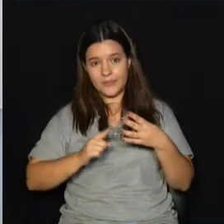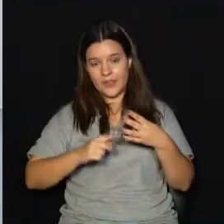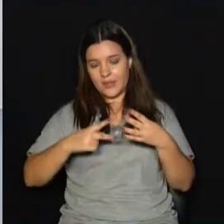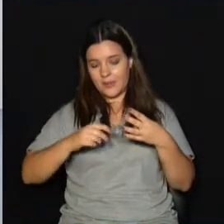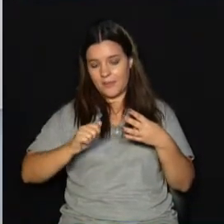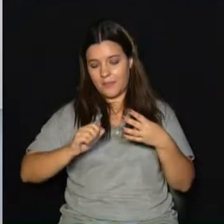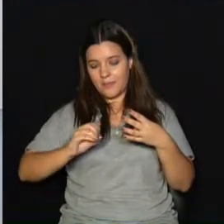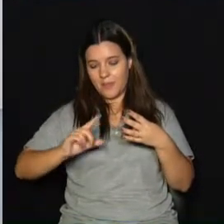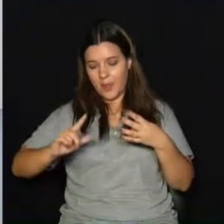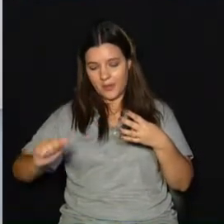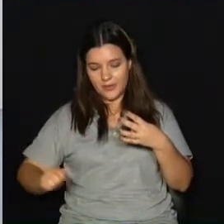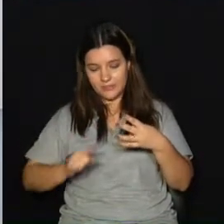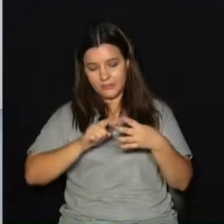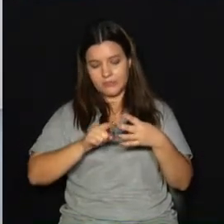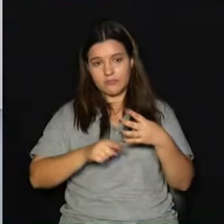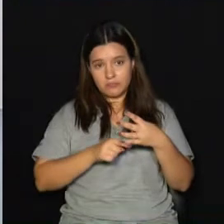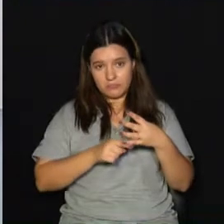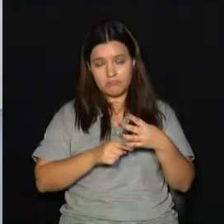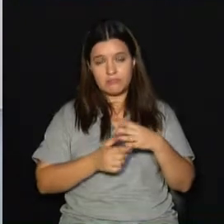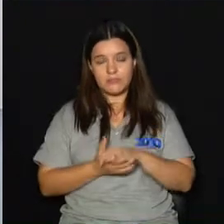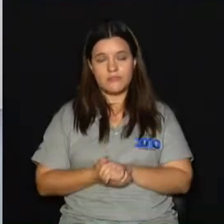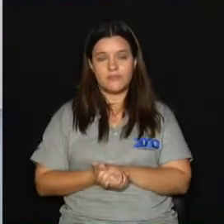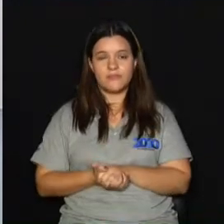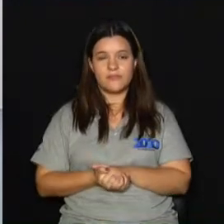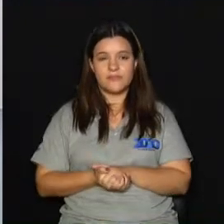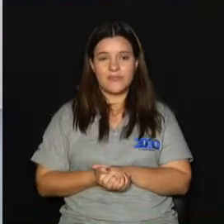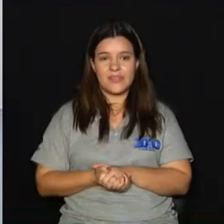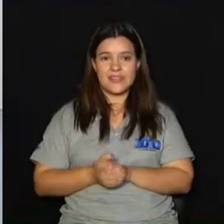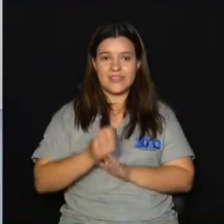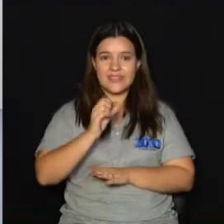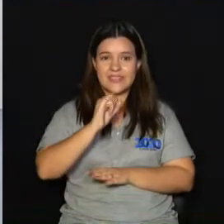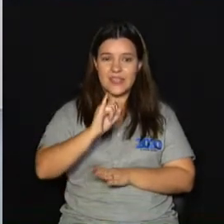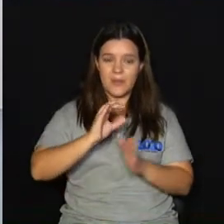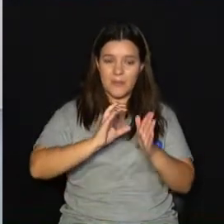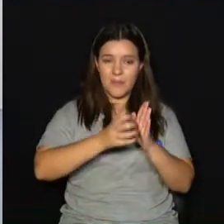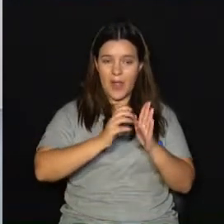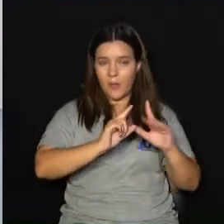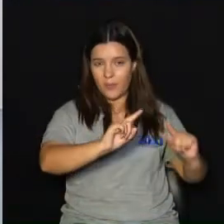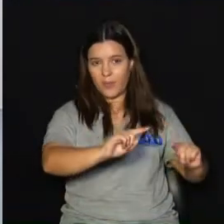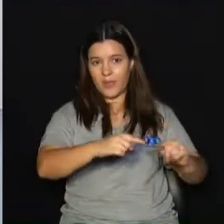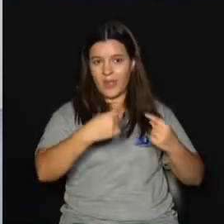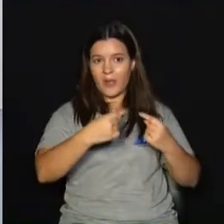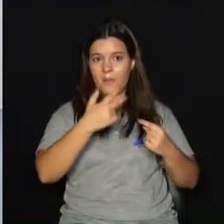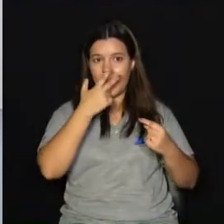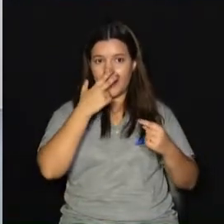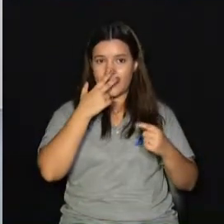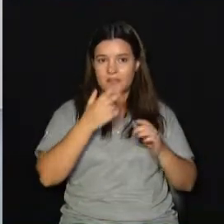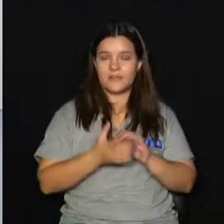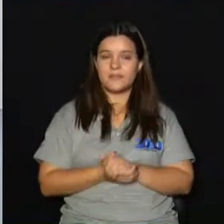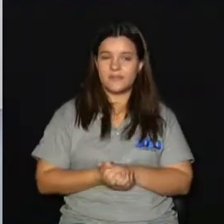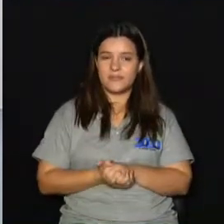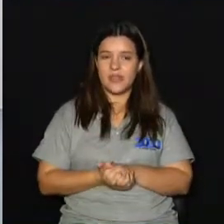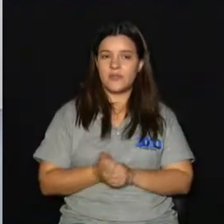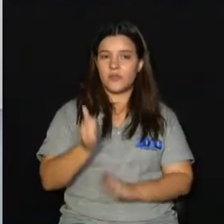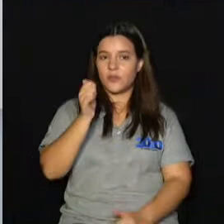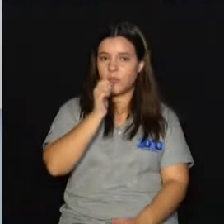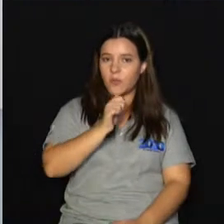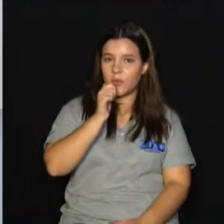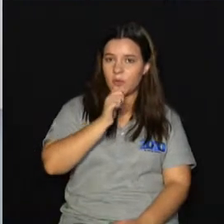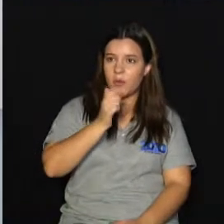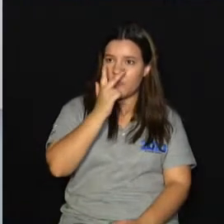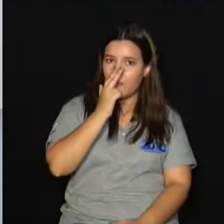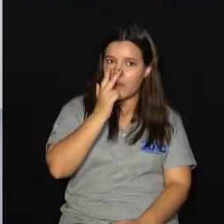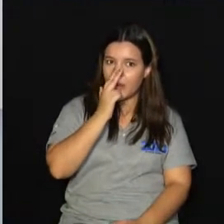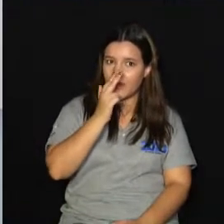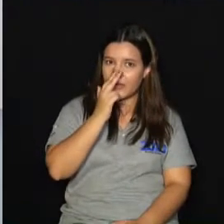Paola Miguel, também do PT. Se a oposição ela for mesmo minoria, você acha que as mulheres vão